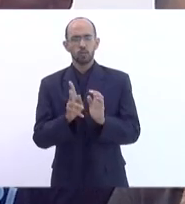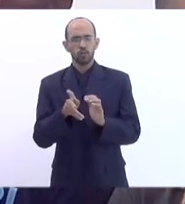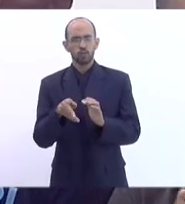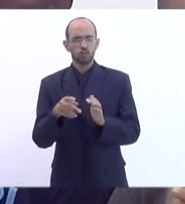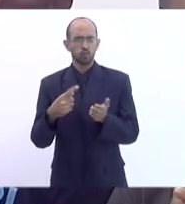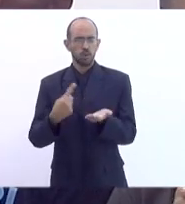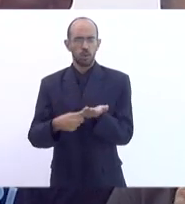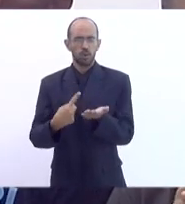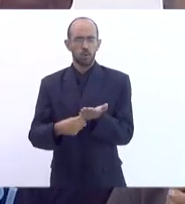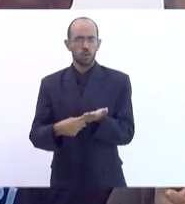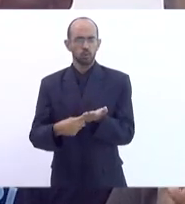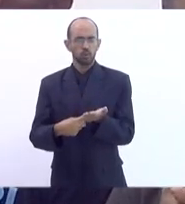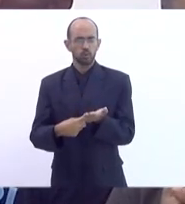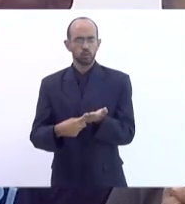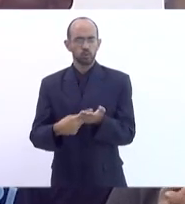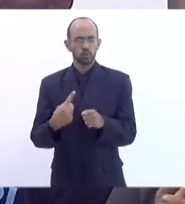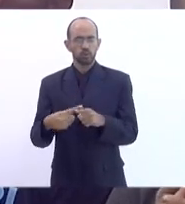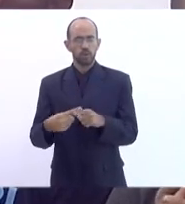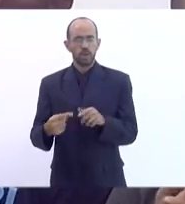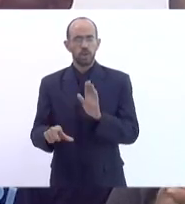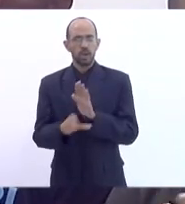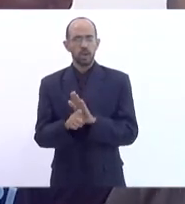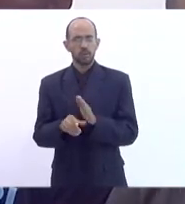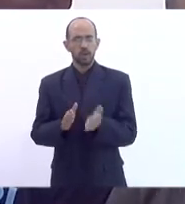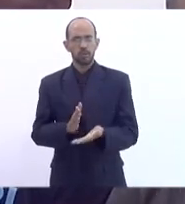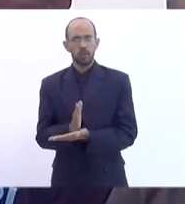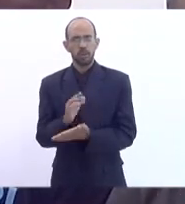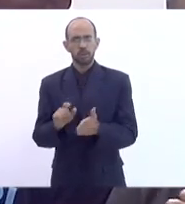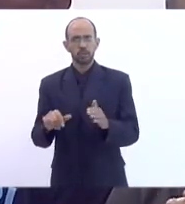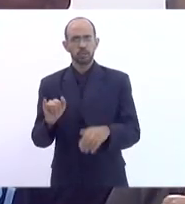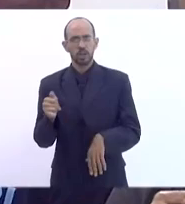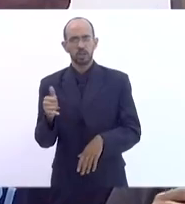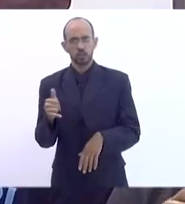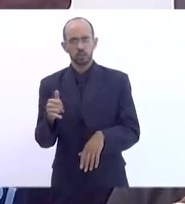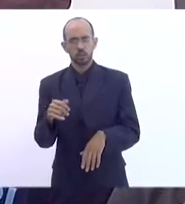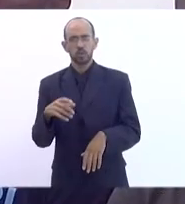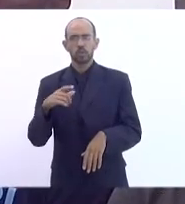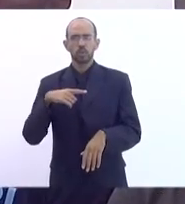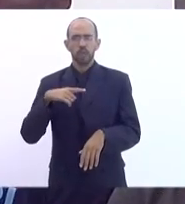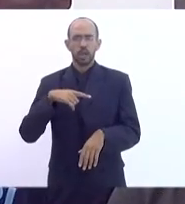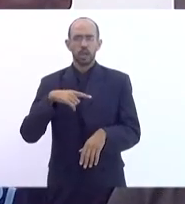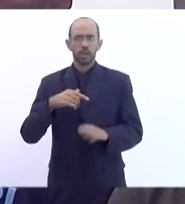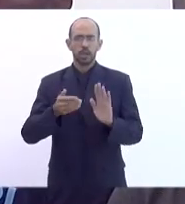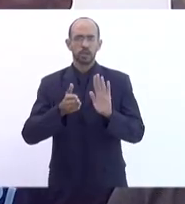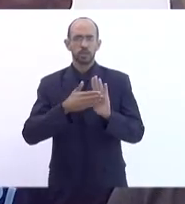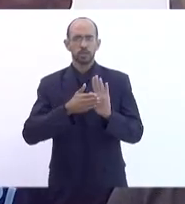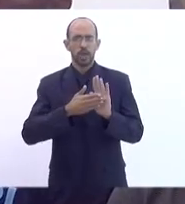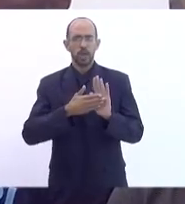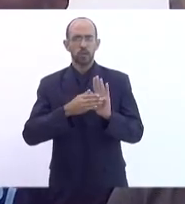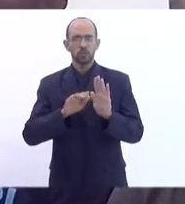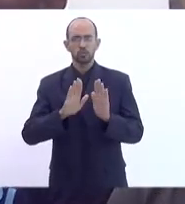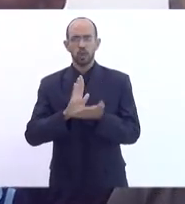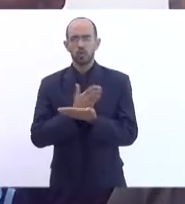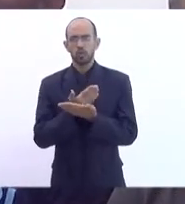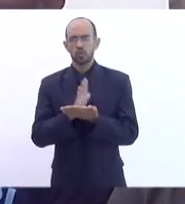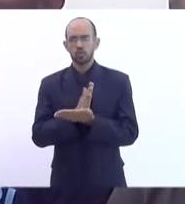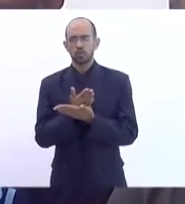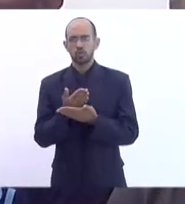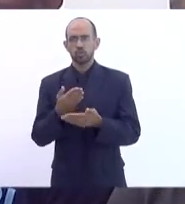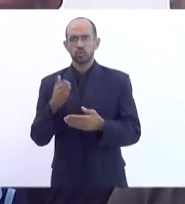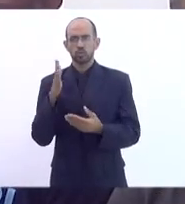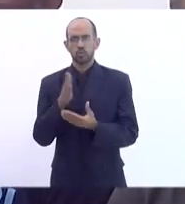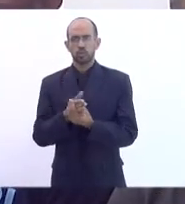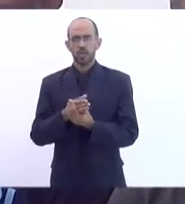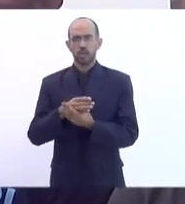porque a lei foi sancionada em janeiro efeito candidato que para essa situação e o processo dele foi arquivado